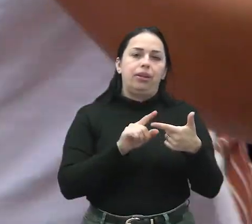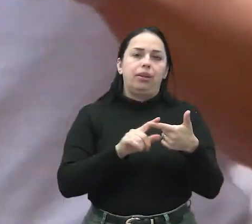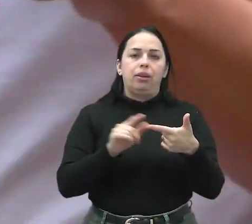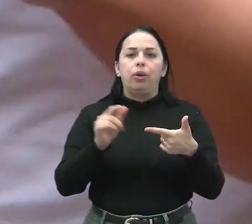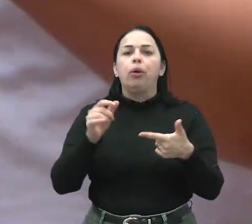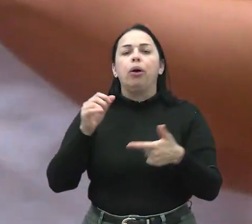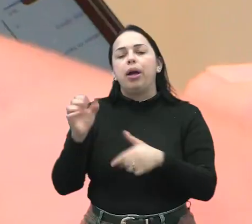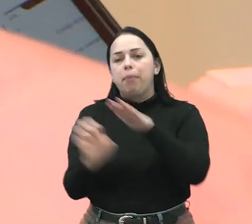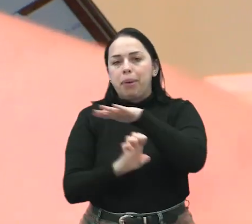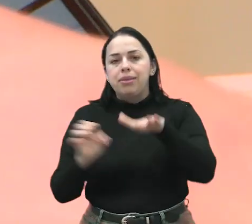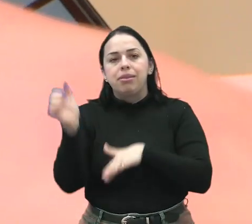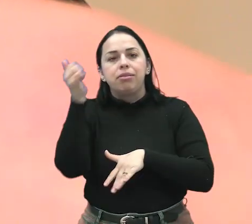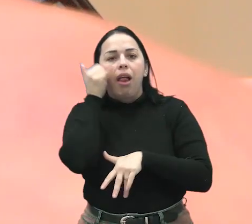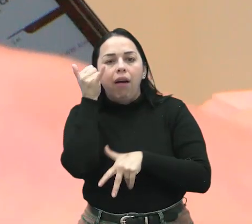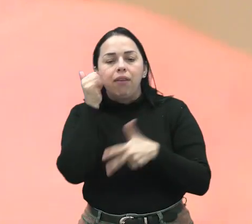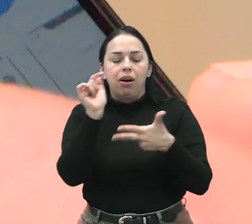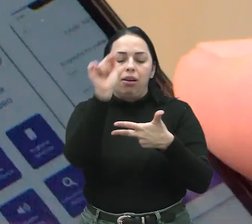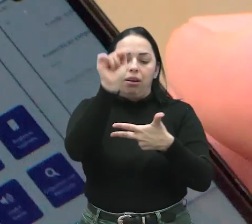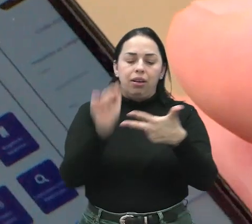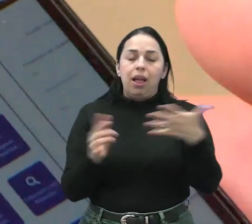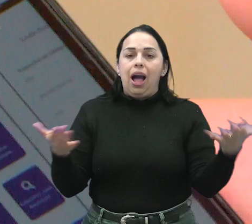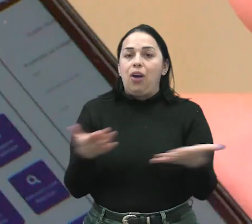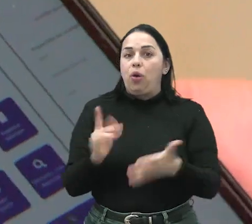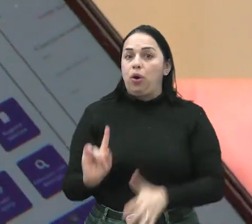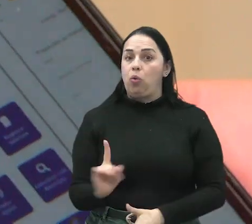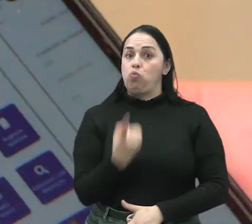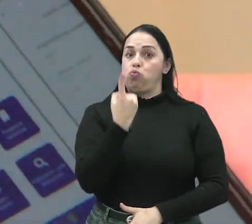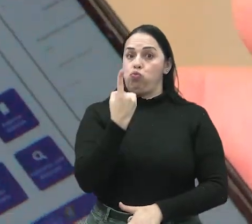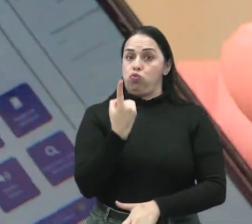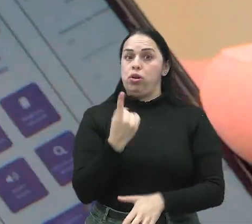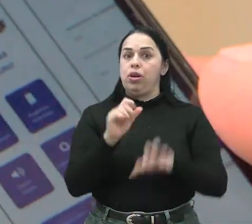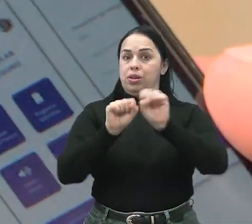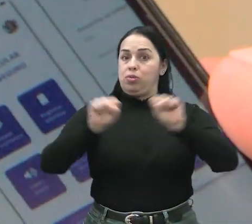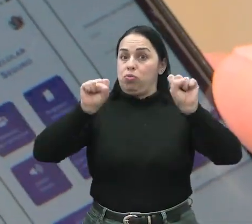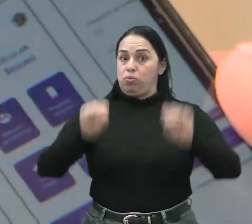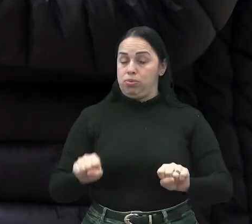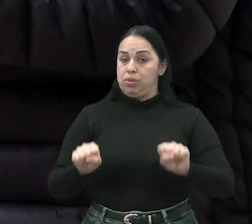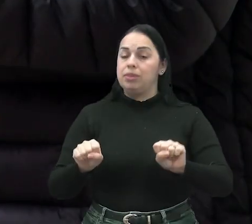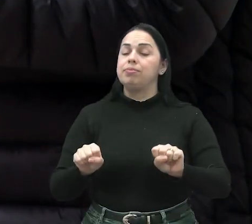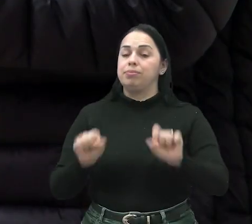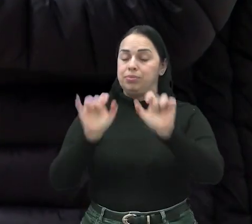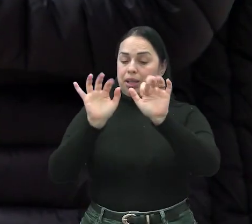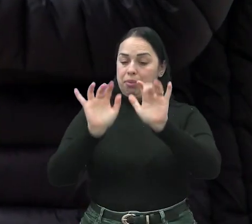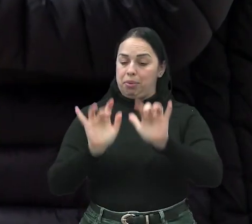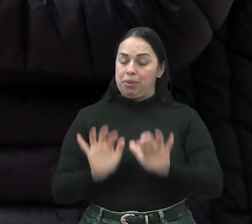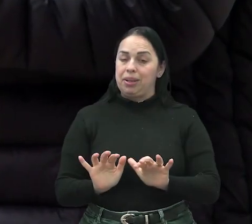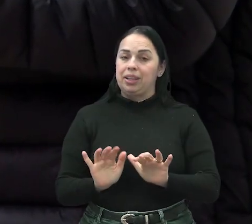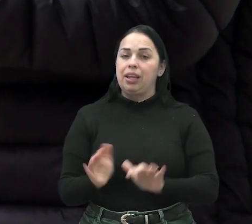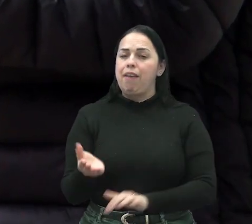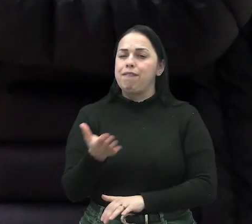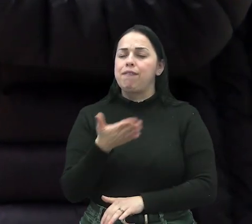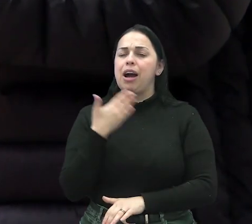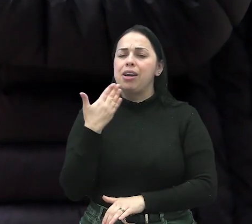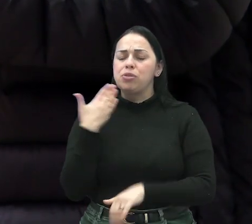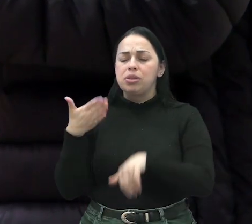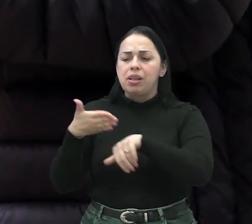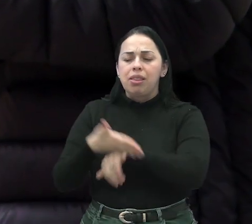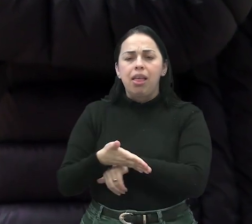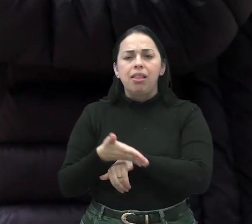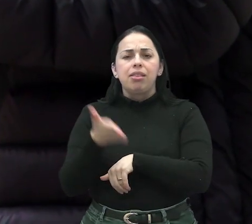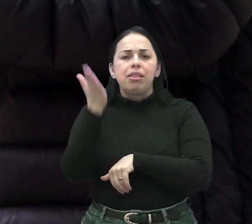operadoras. Agora, tudo está integrado no sistema, o que facilita a checagem